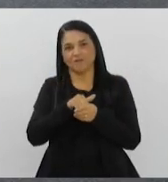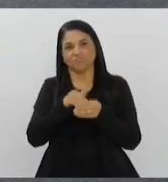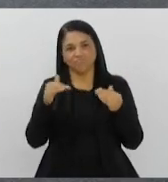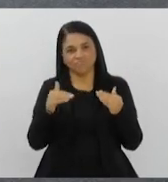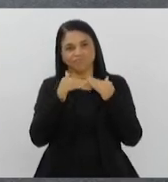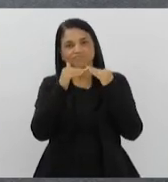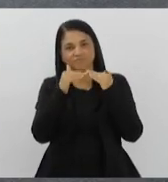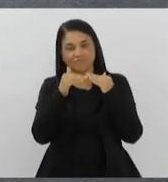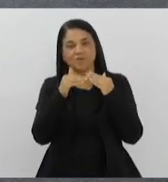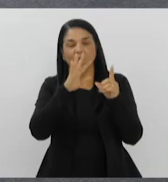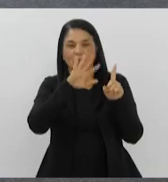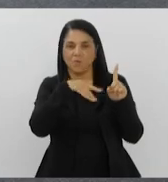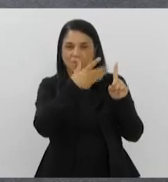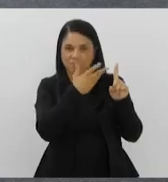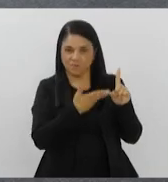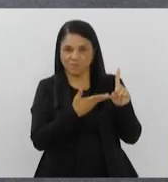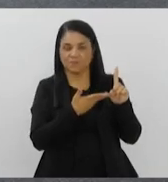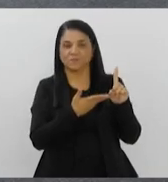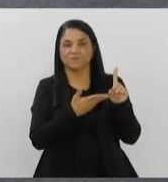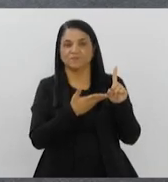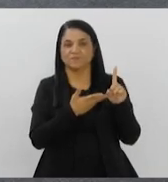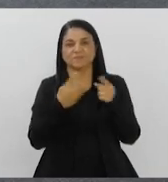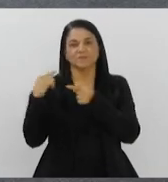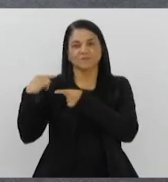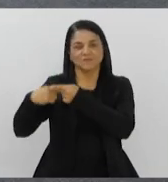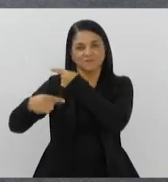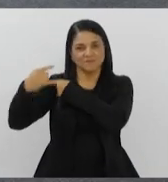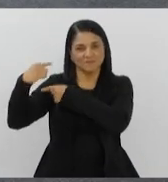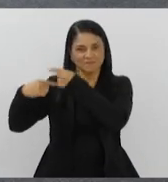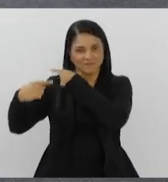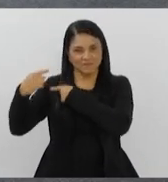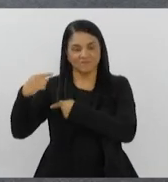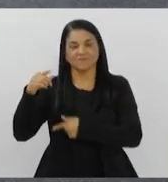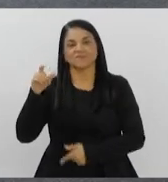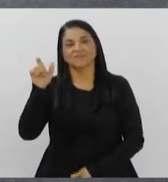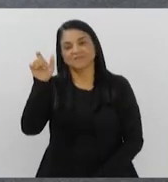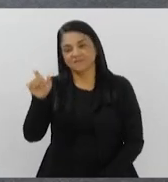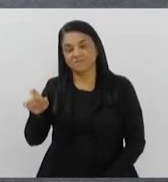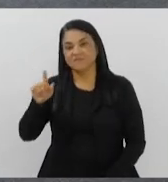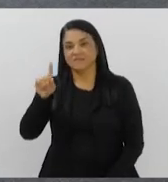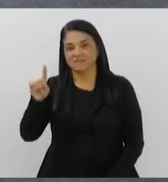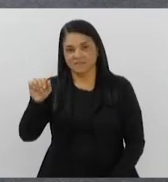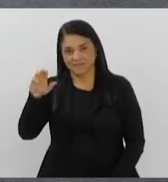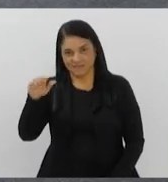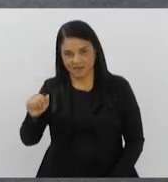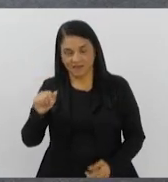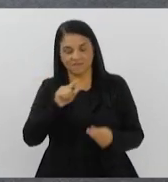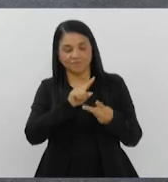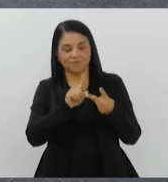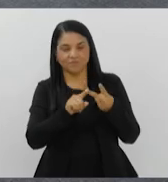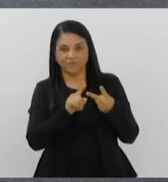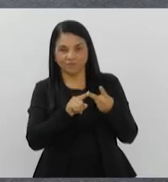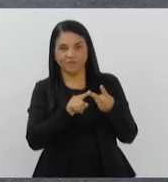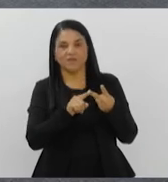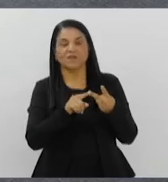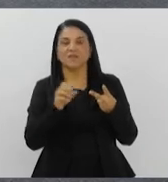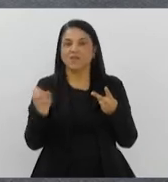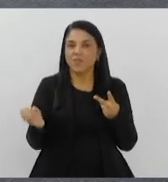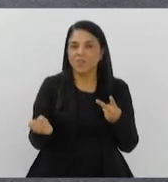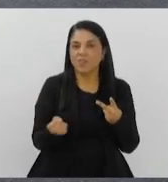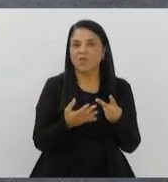que a gente homenageie a nossa ancestralidade do samba, Zeca Pagodinho, até a renovação da música